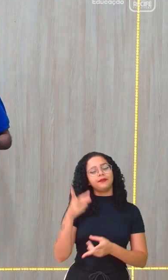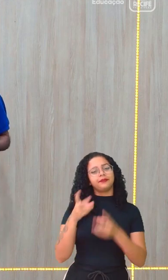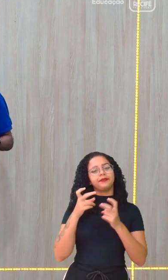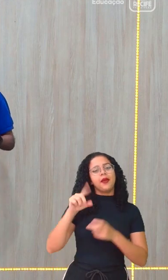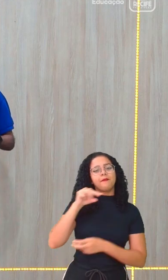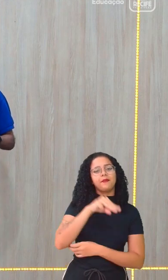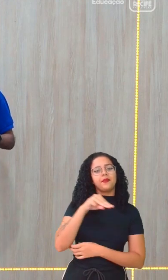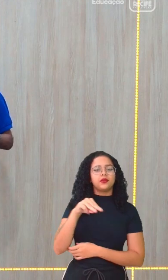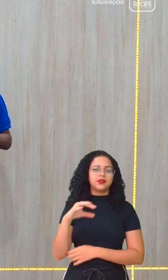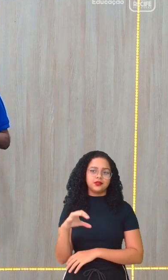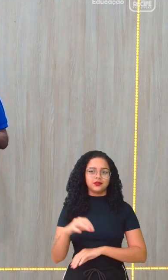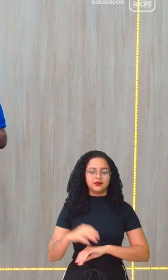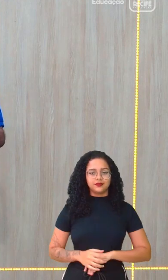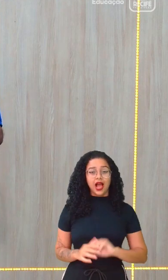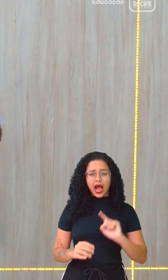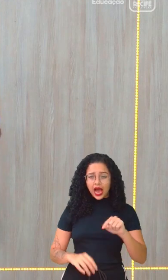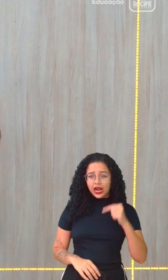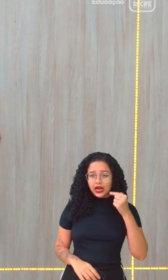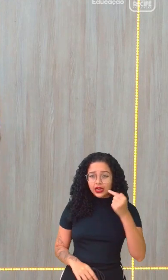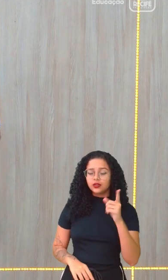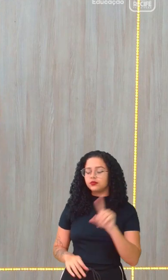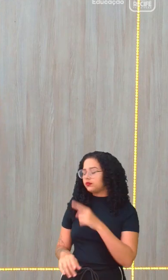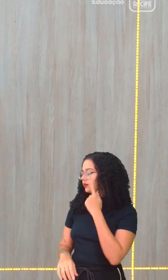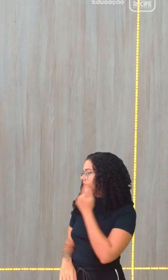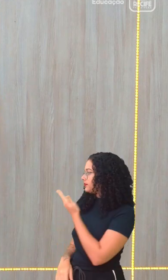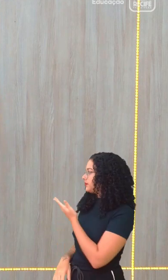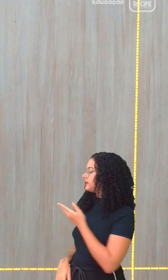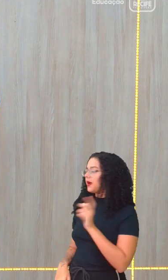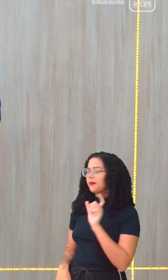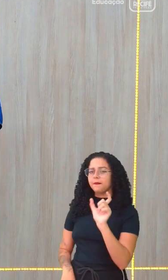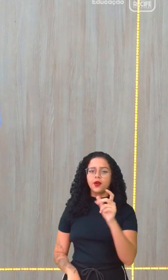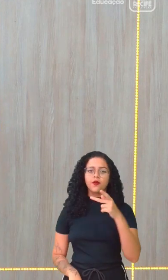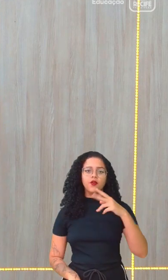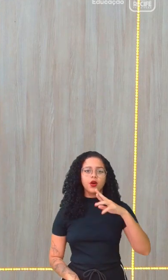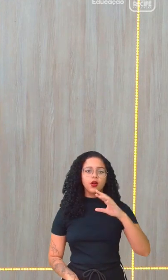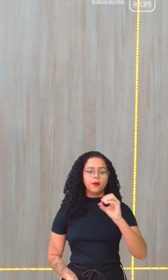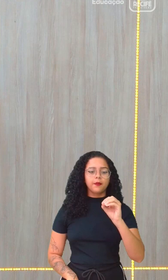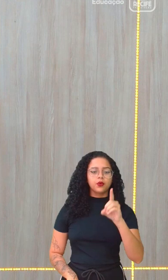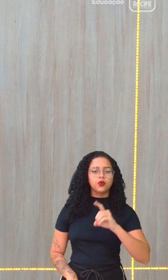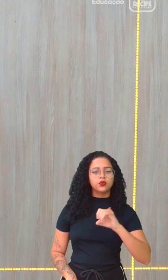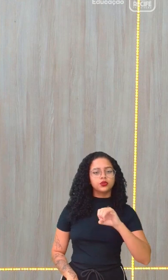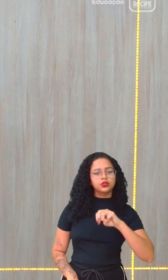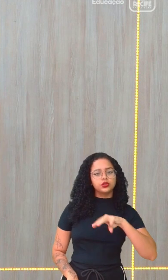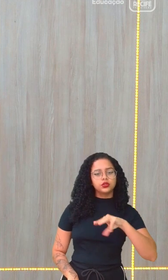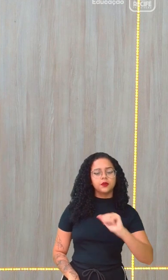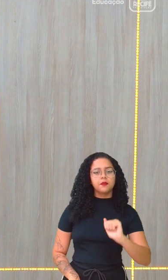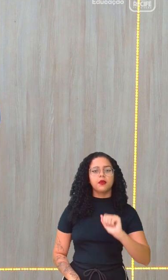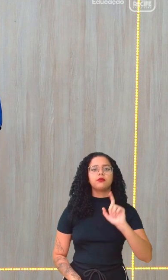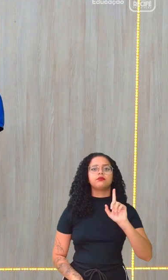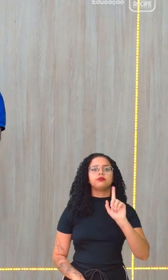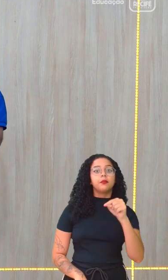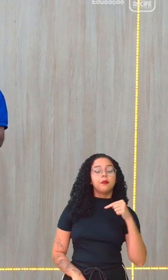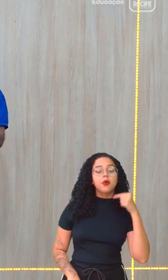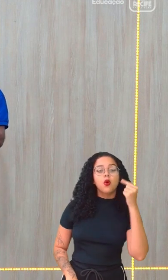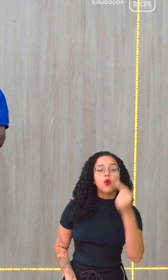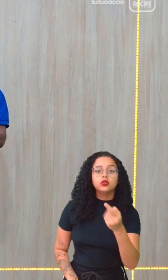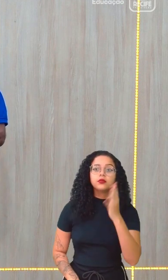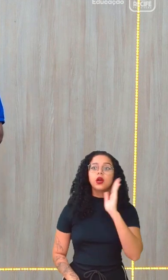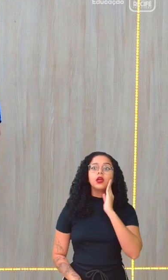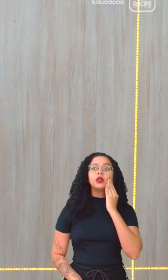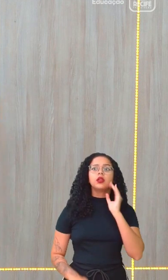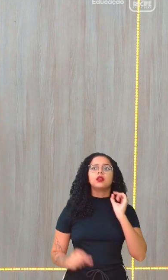repetição de palavras, é que tem ali a próxima vez, o próximo encontro. Esse próximo vai entender